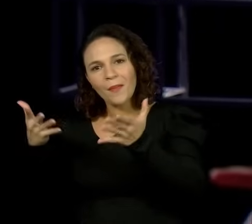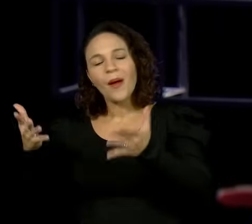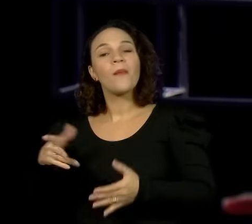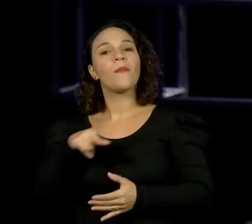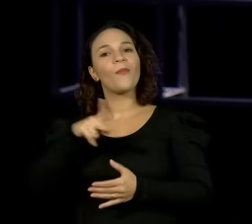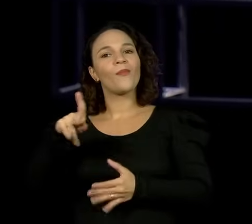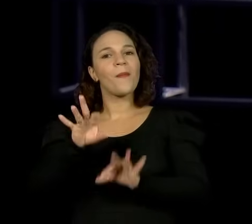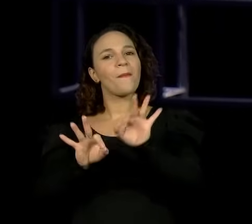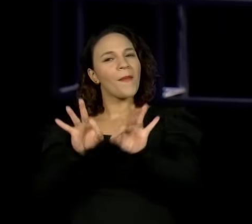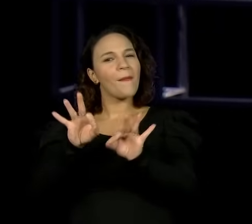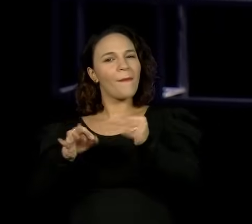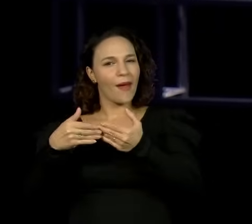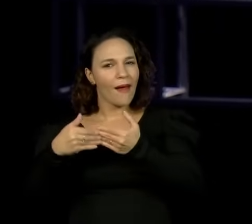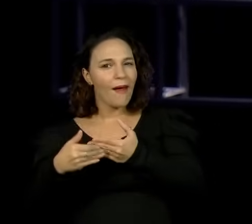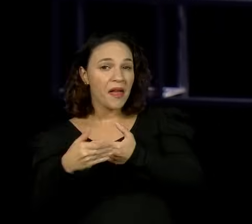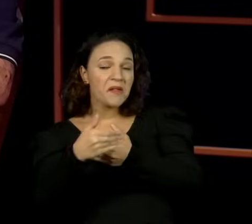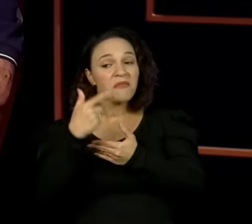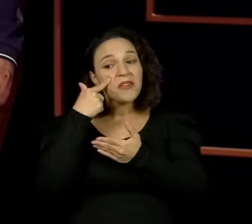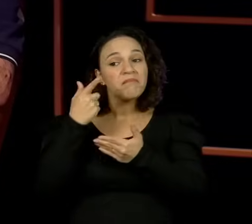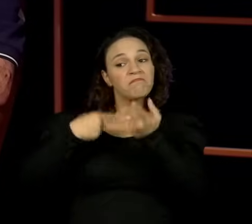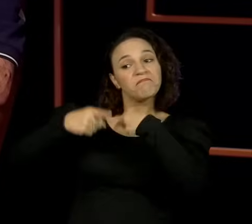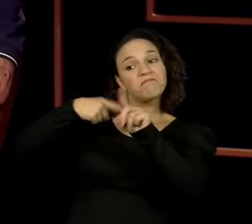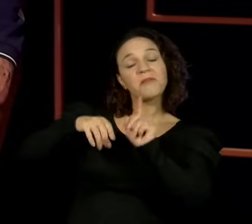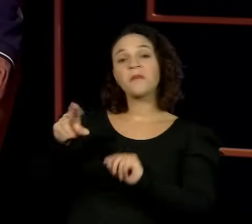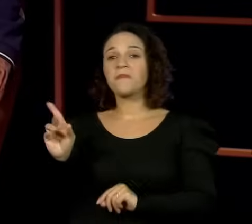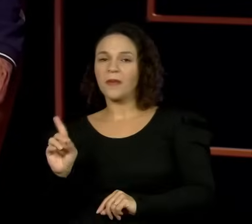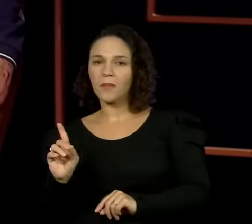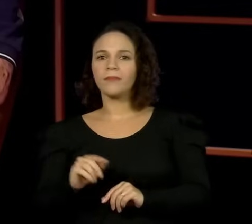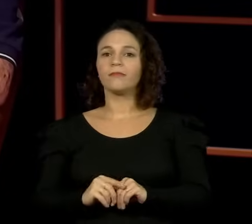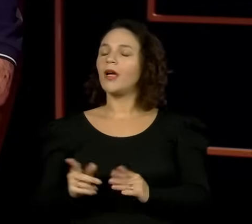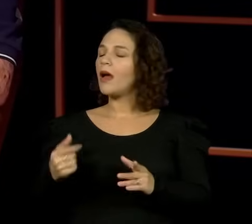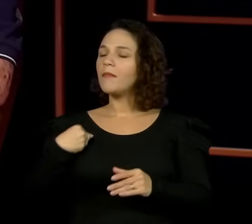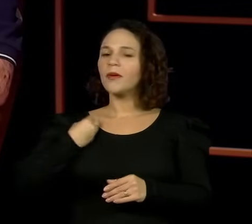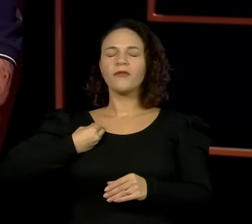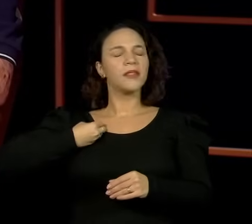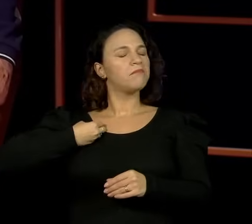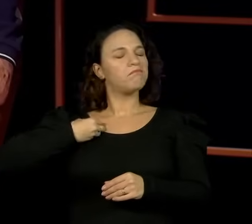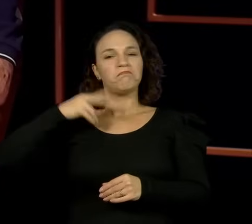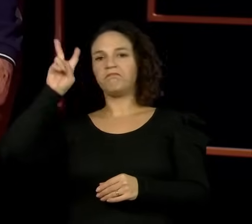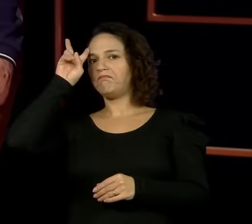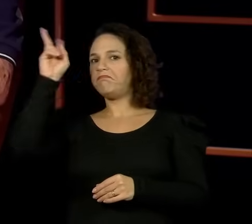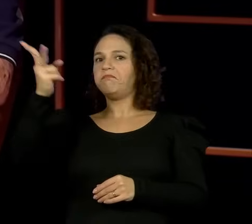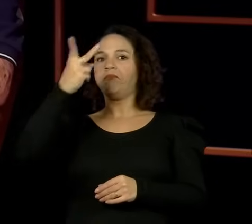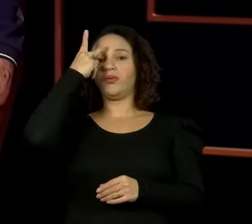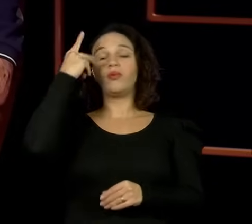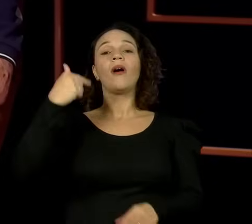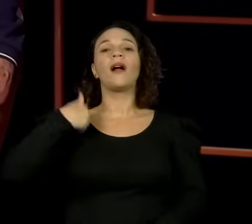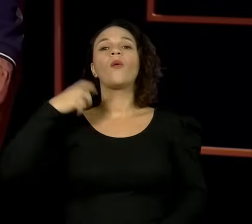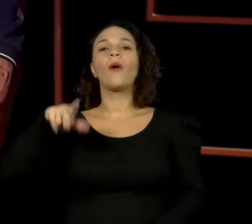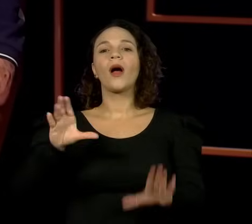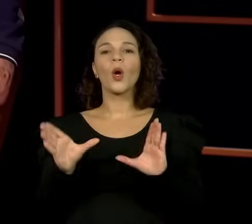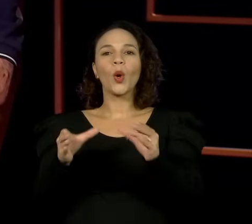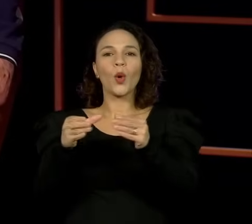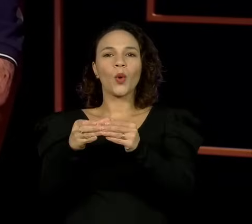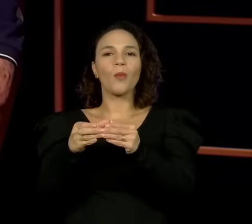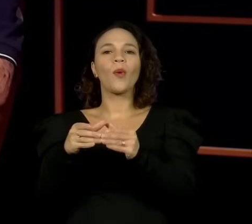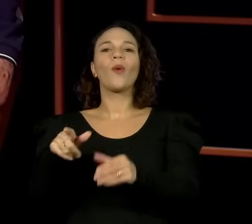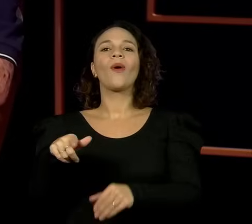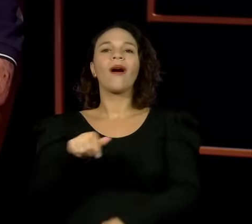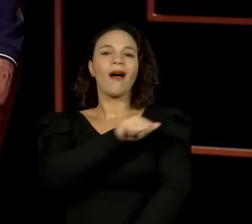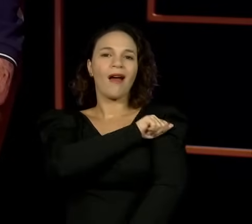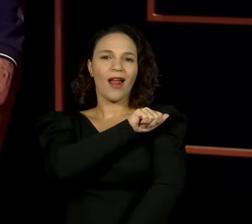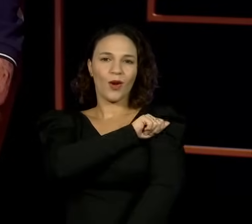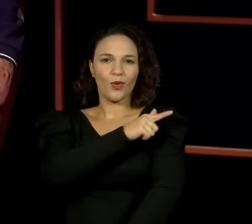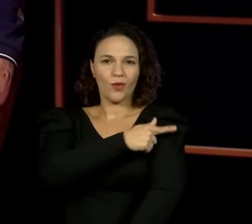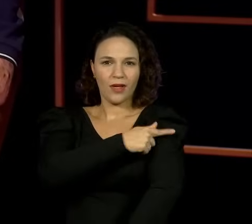seriam encaminhados ou não. E foi aí que tudo mudou. Eu era vice-presidente do Grêmio e eu